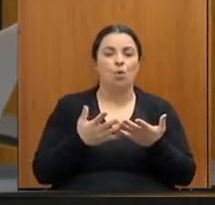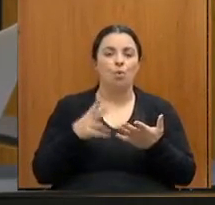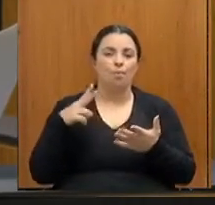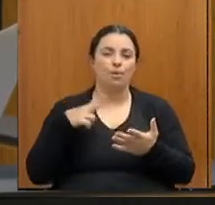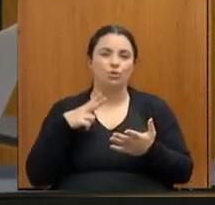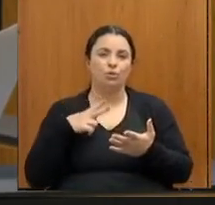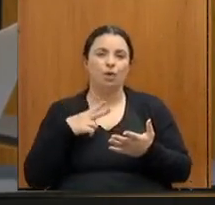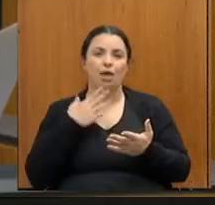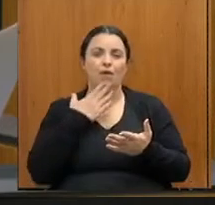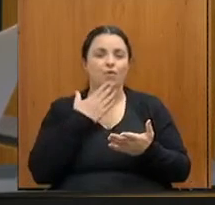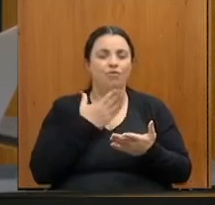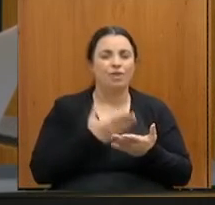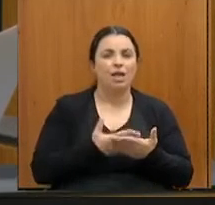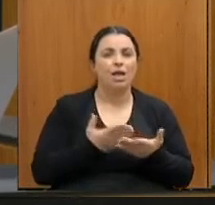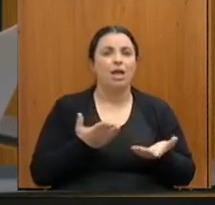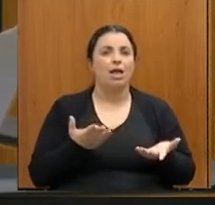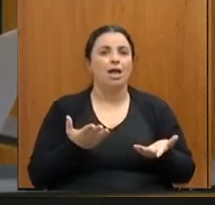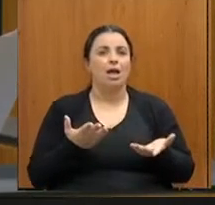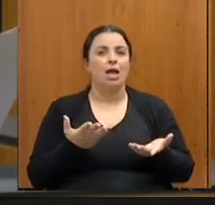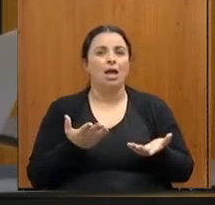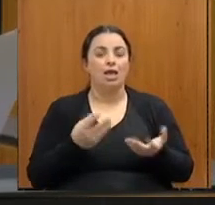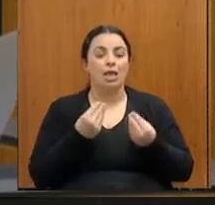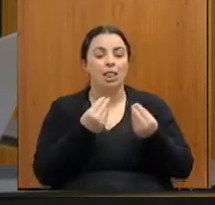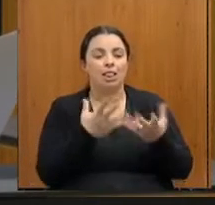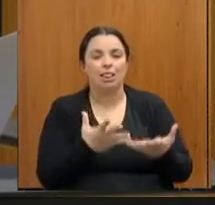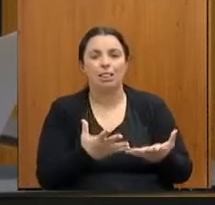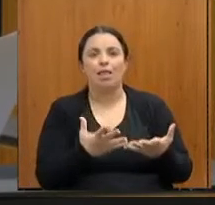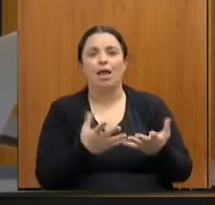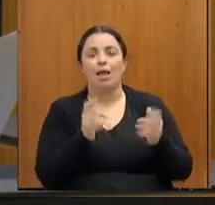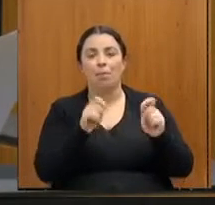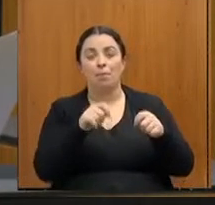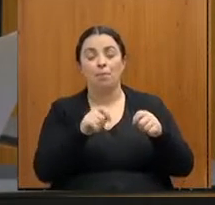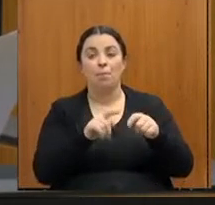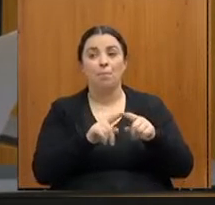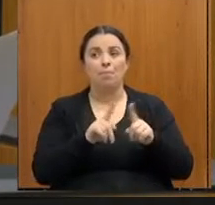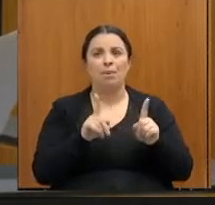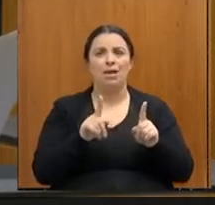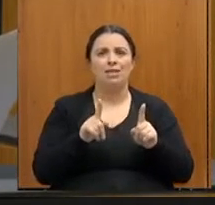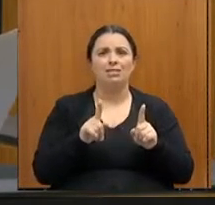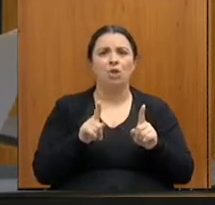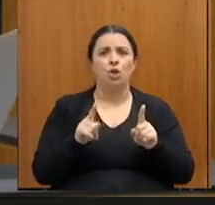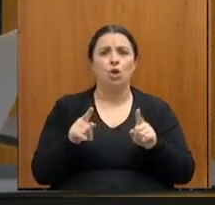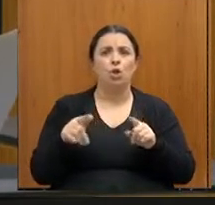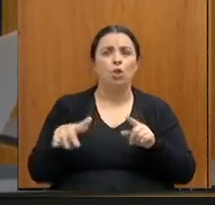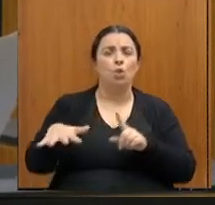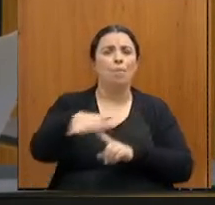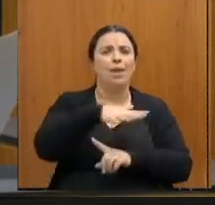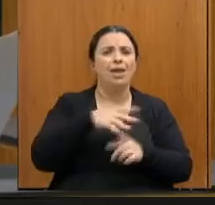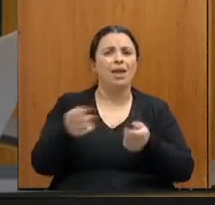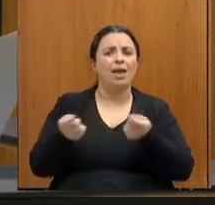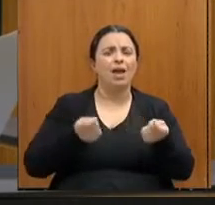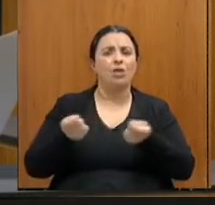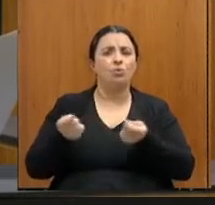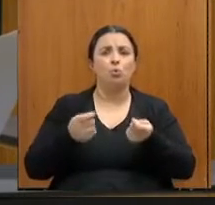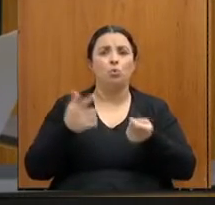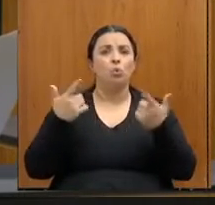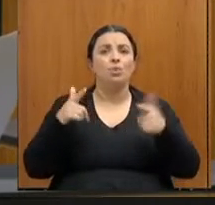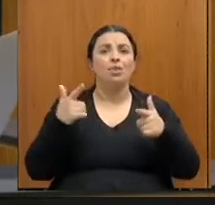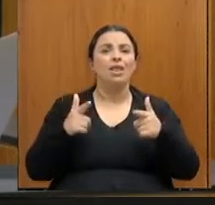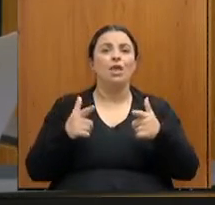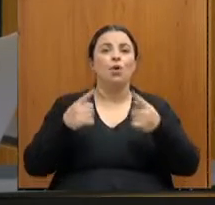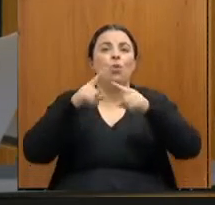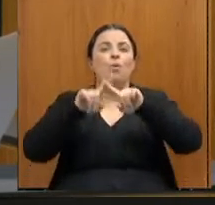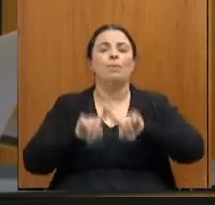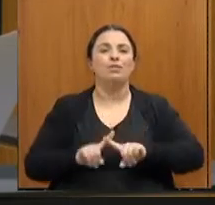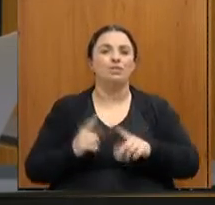de uma credibilidade que não tem competitividade no mercado e portanto eu não preciso licitar porque